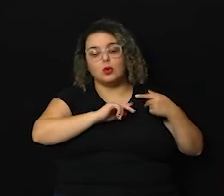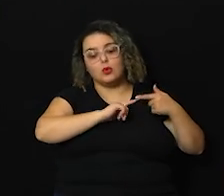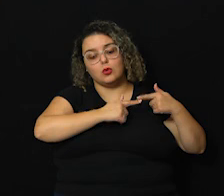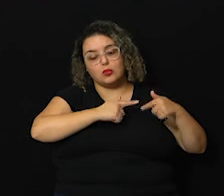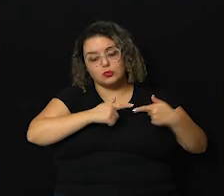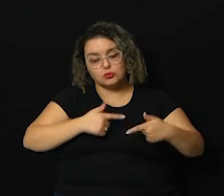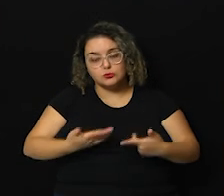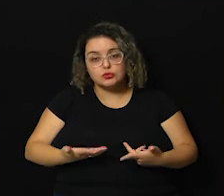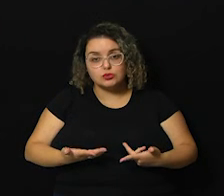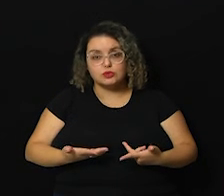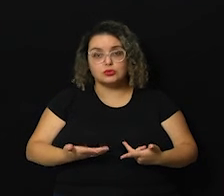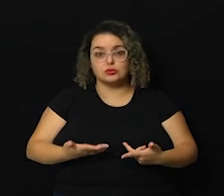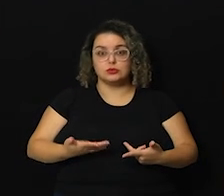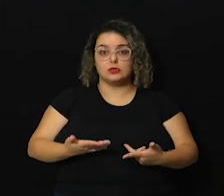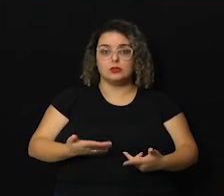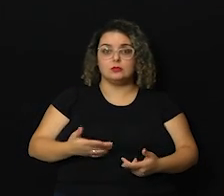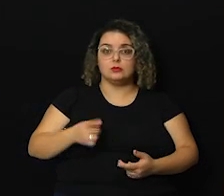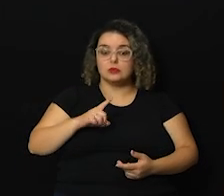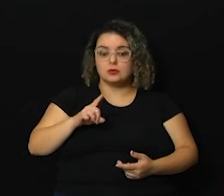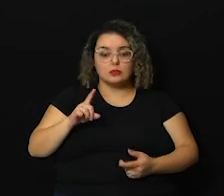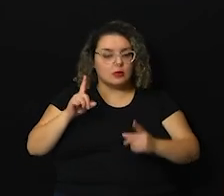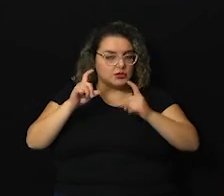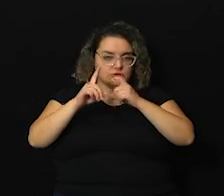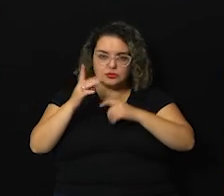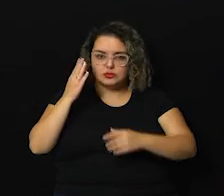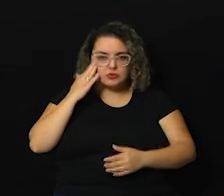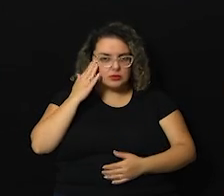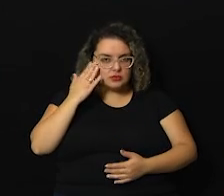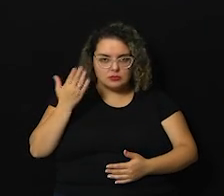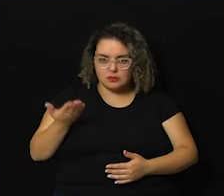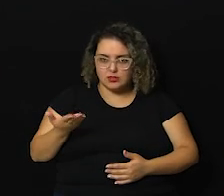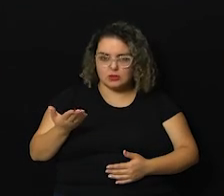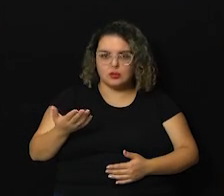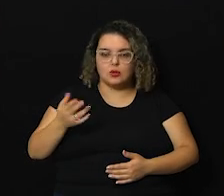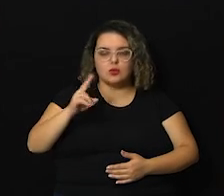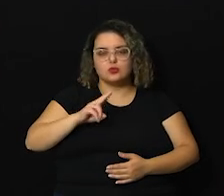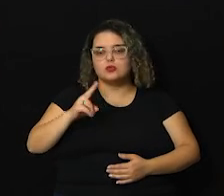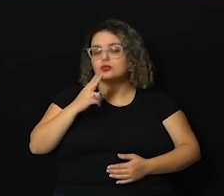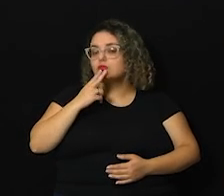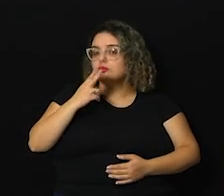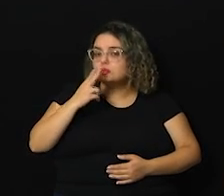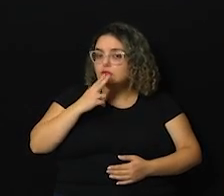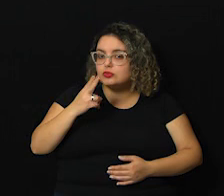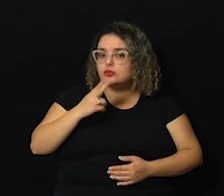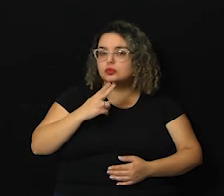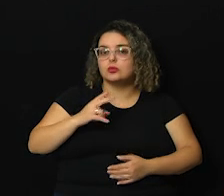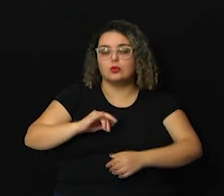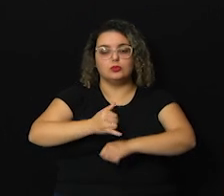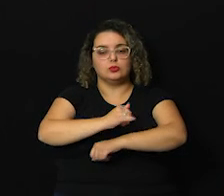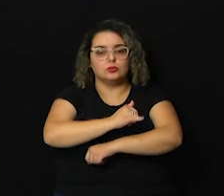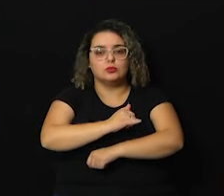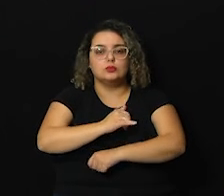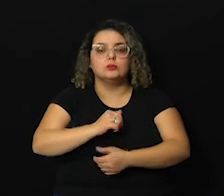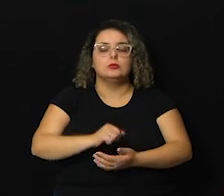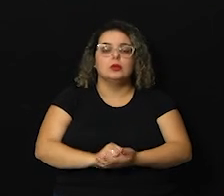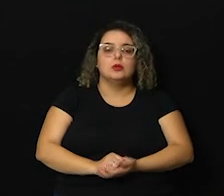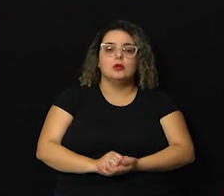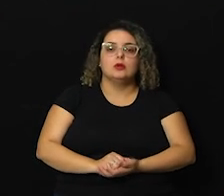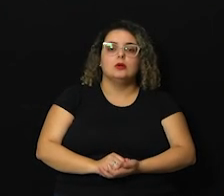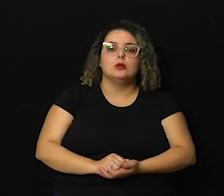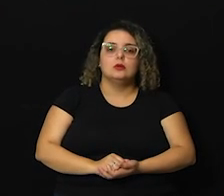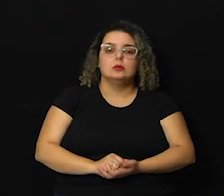genética conhecida, porque isso não é difícil de saber, ou que faz uso do cigarro, ou que tem obesidade, ou que